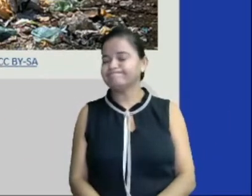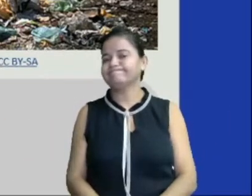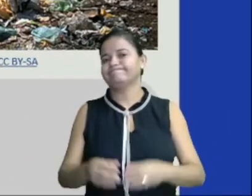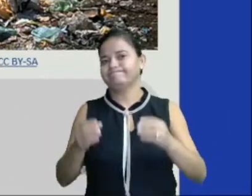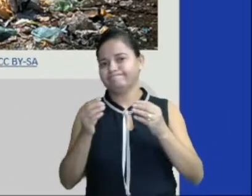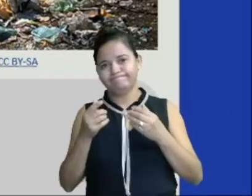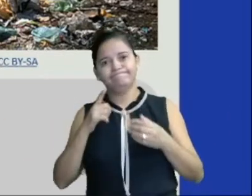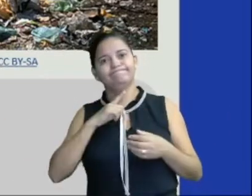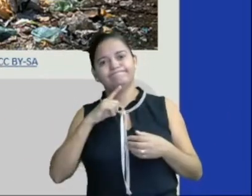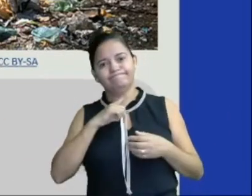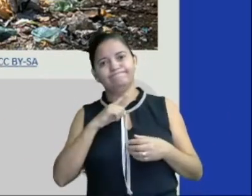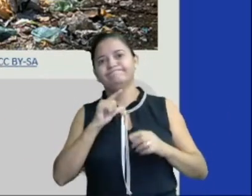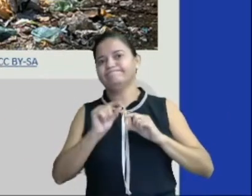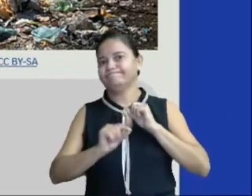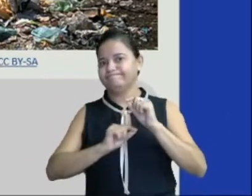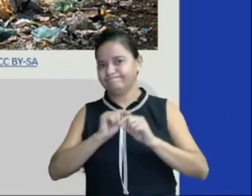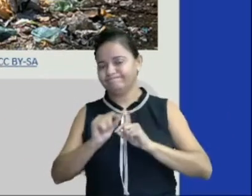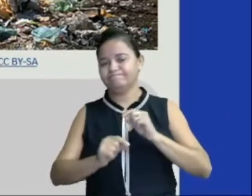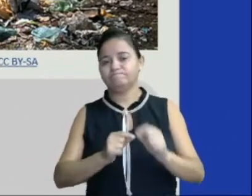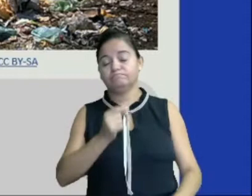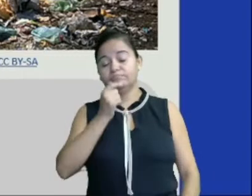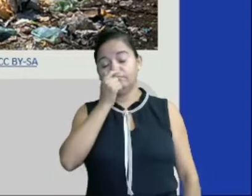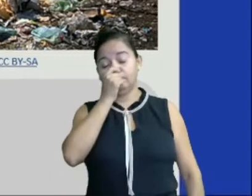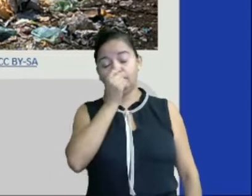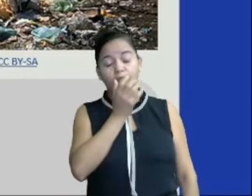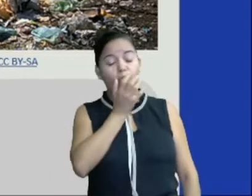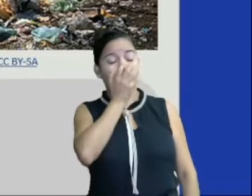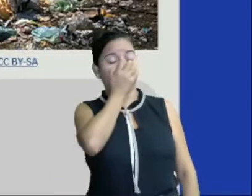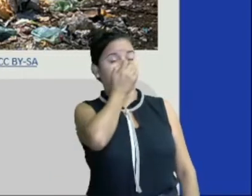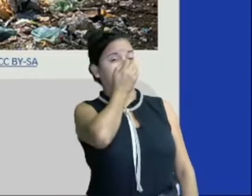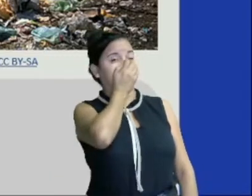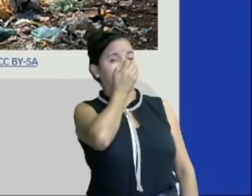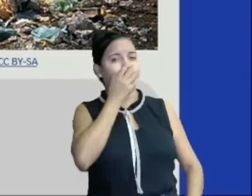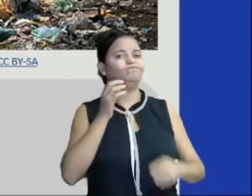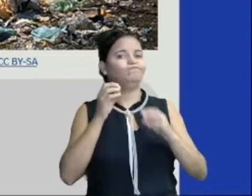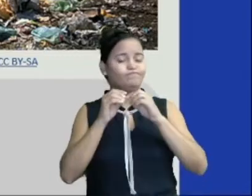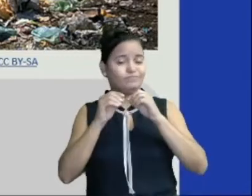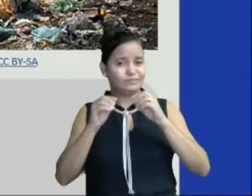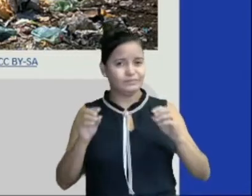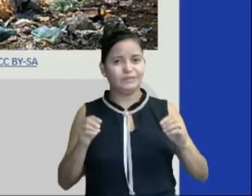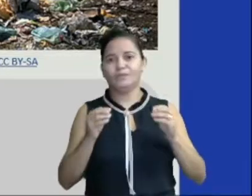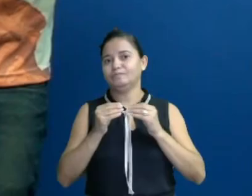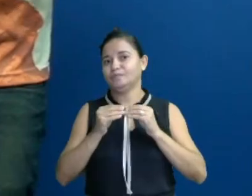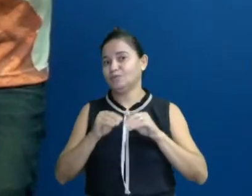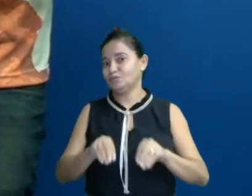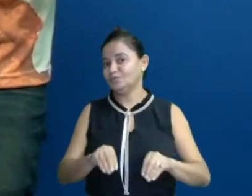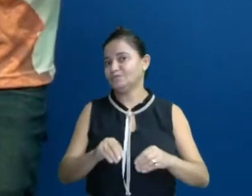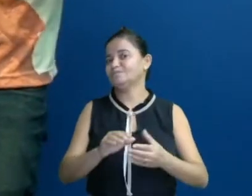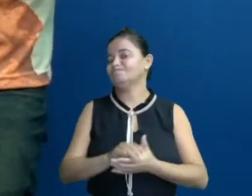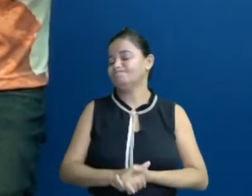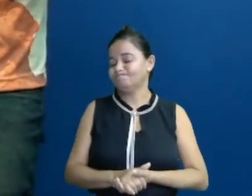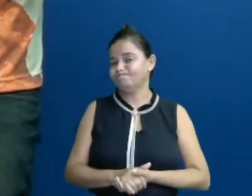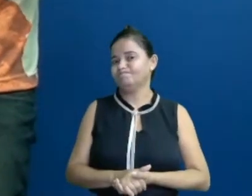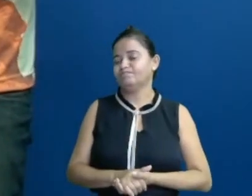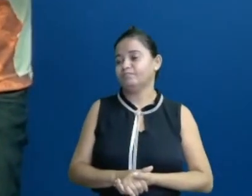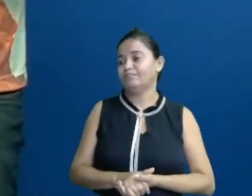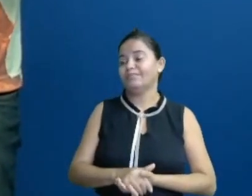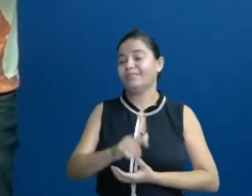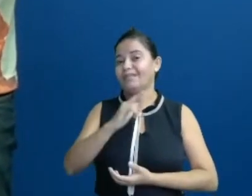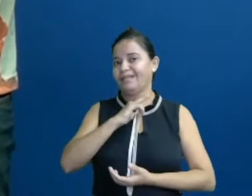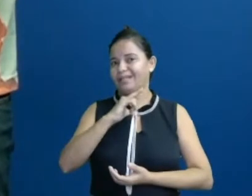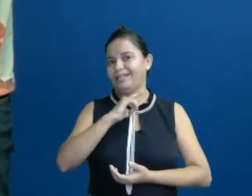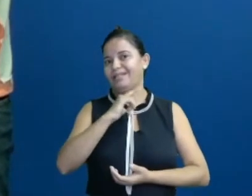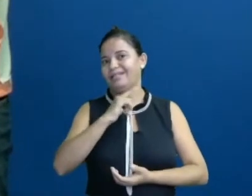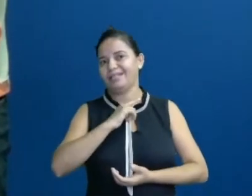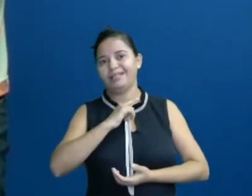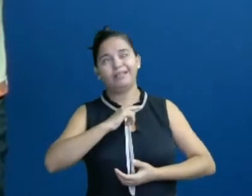houve aí, nesse caso, a poluição desse solo, né? Atualmente, a gente sabe que esses lixões,